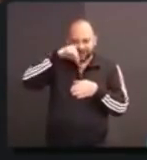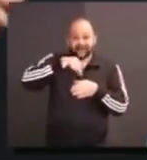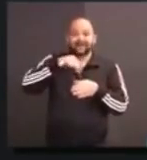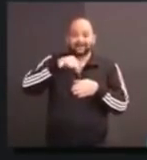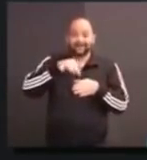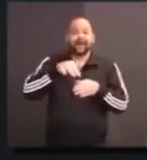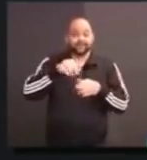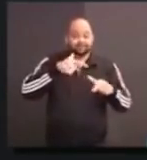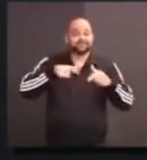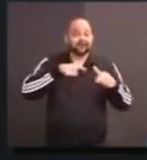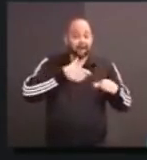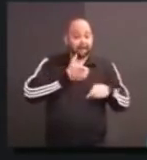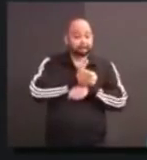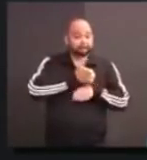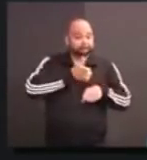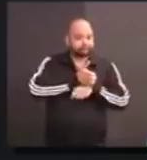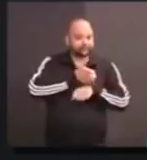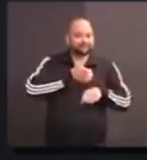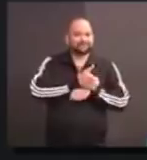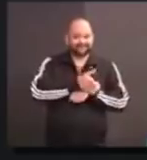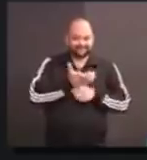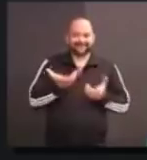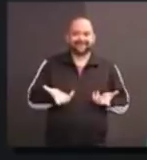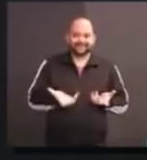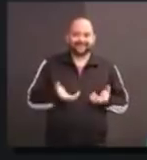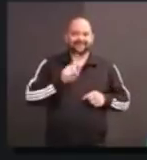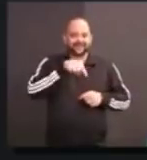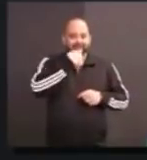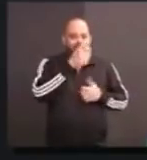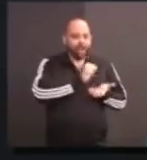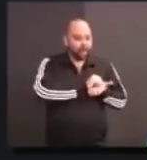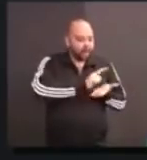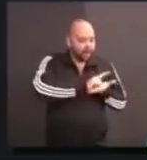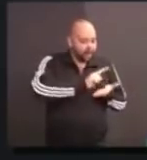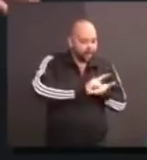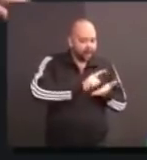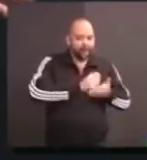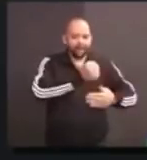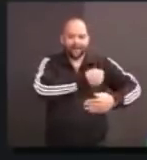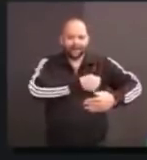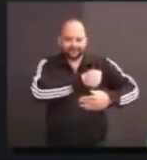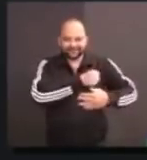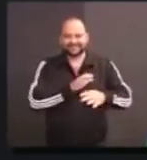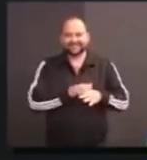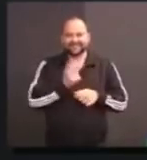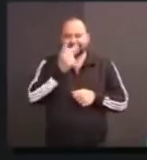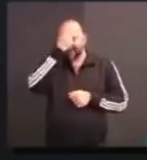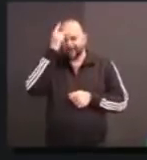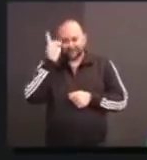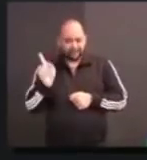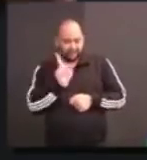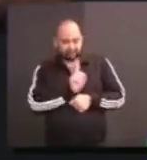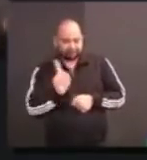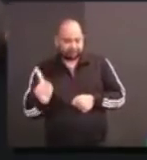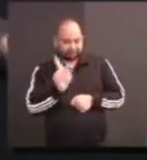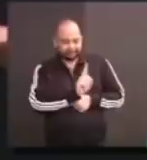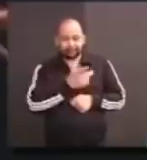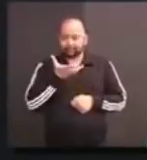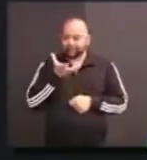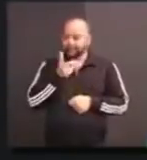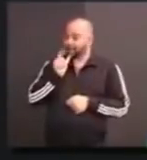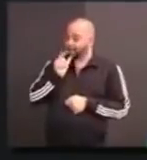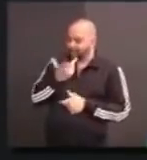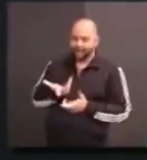muito grande. Arrumar a cozinha, gente na cozinha toda hora, querendo um copo